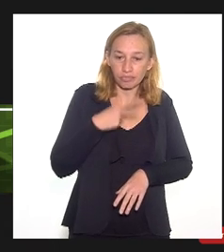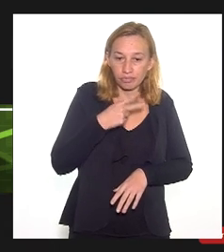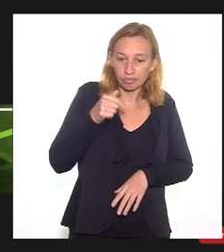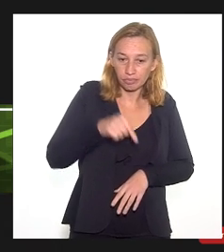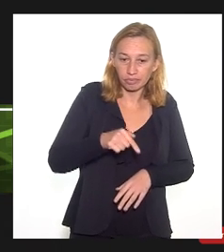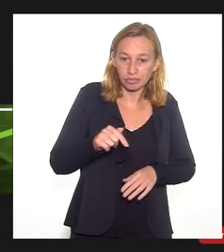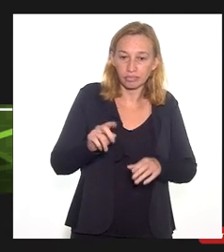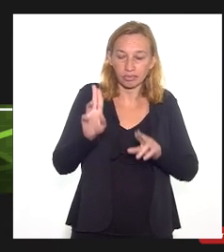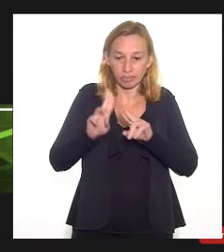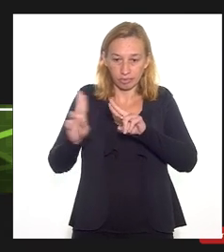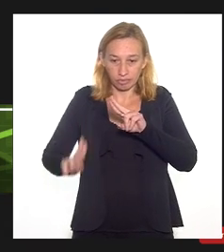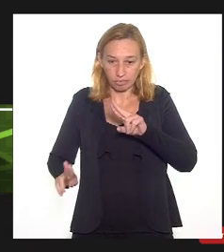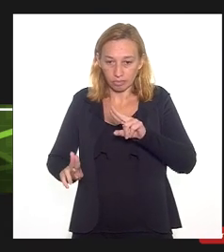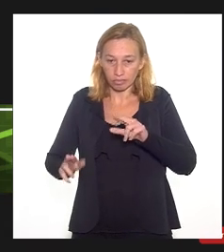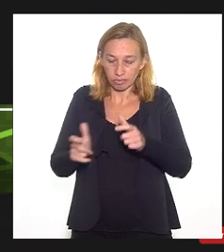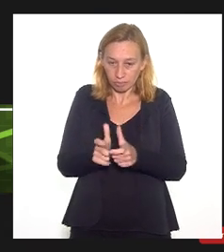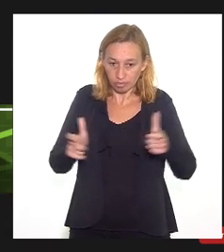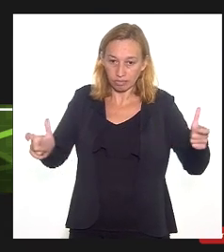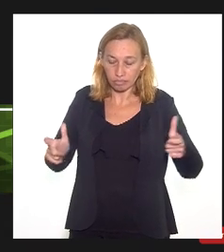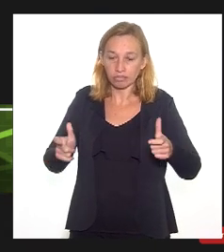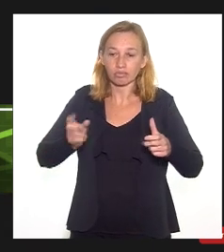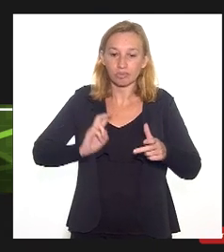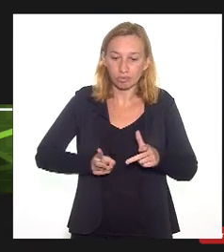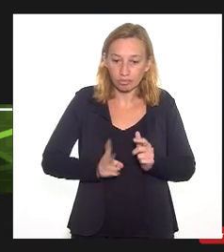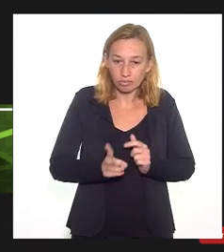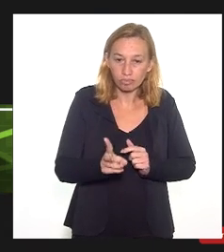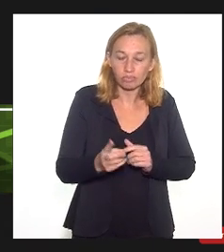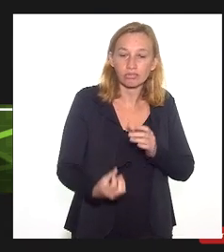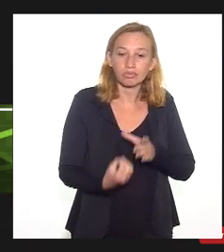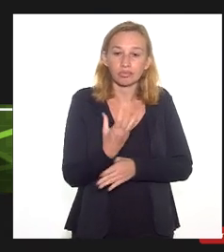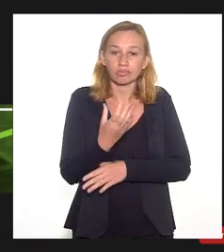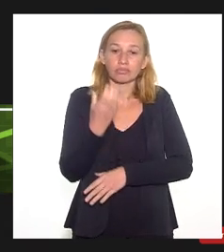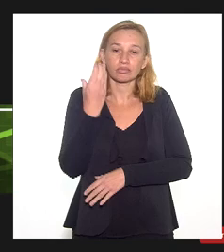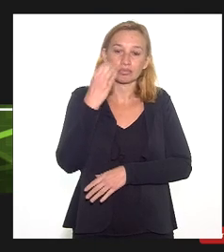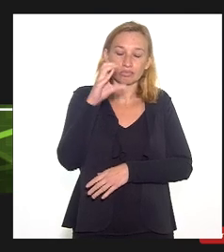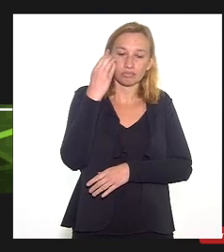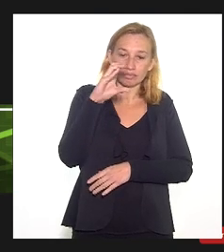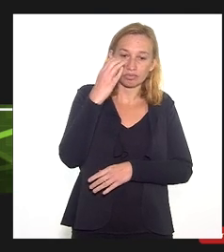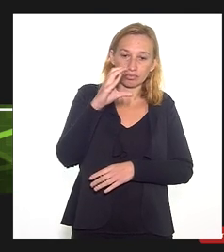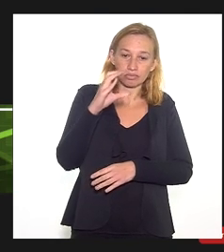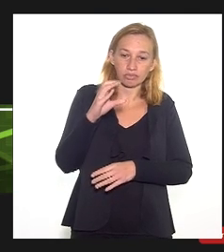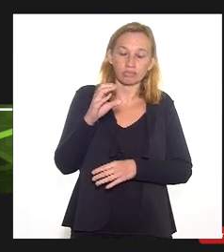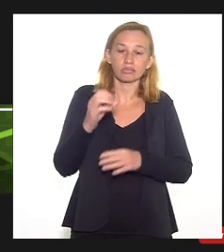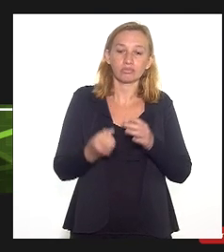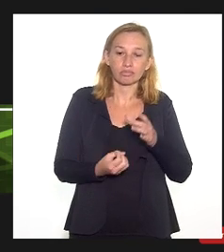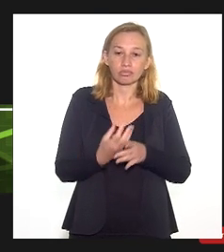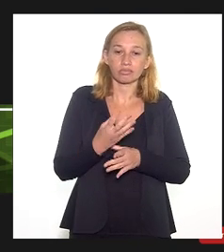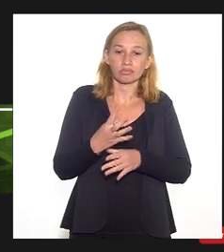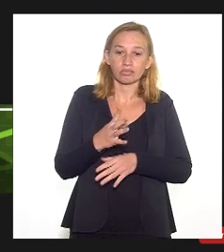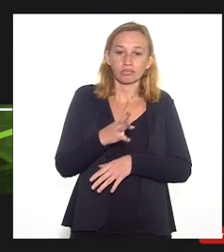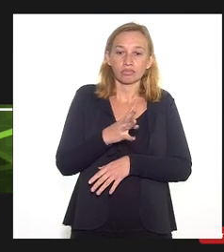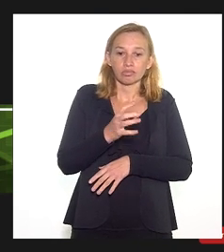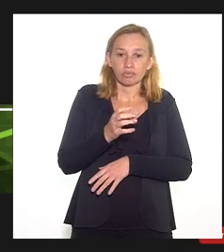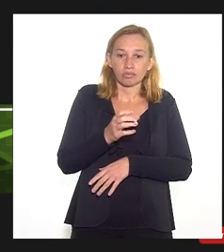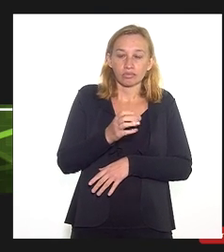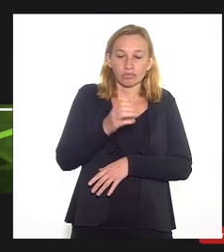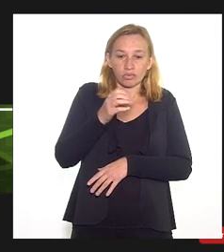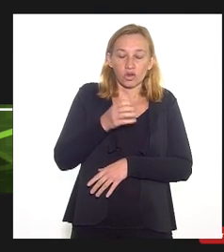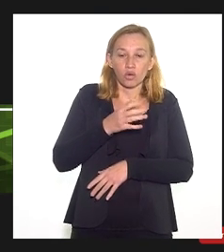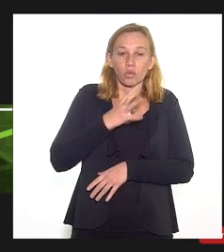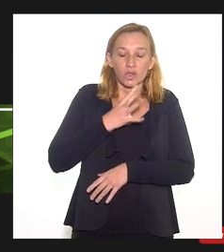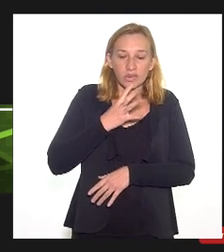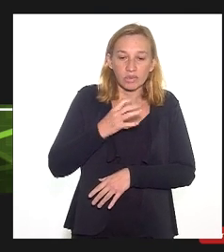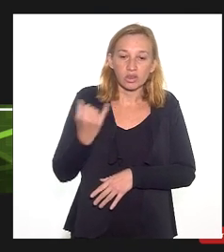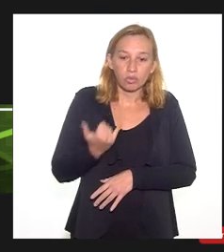gigante continuará incubando sonhos produzindo ciência e construindo conhecimento conhecimento esse tão importante